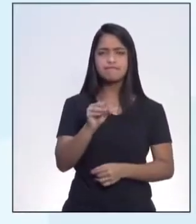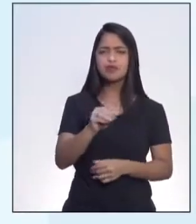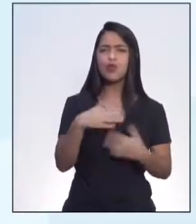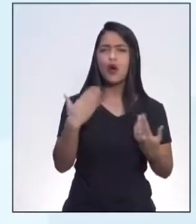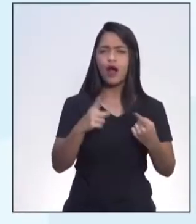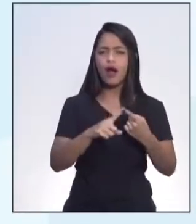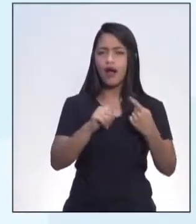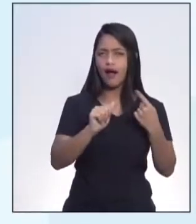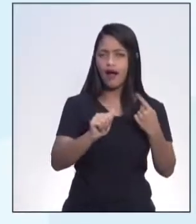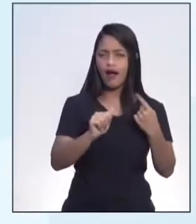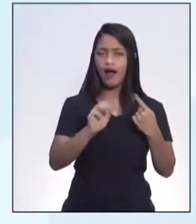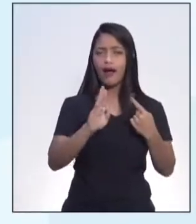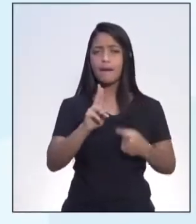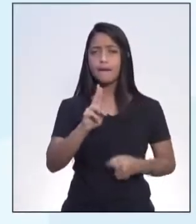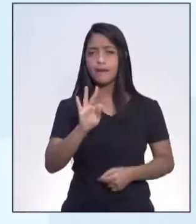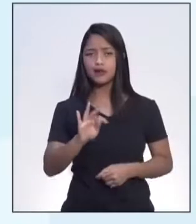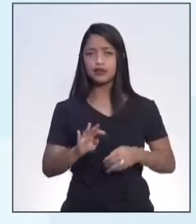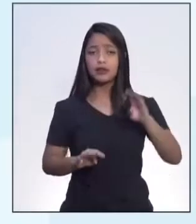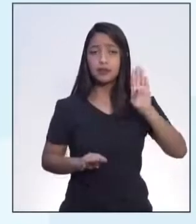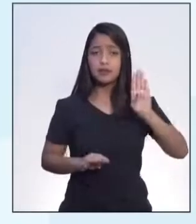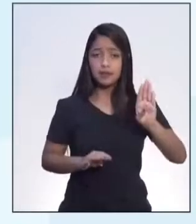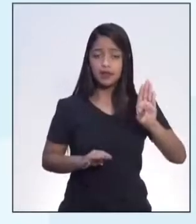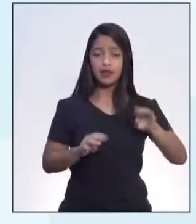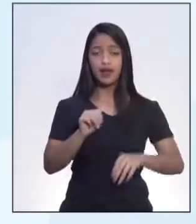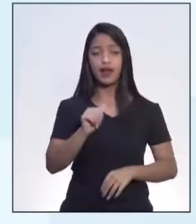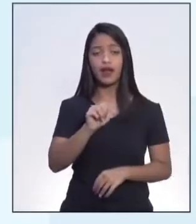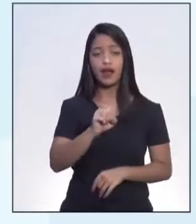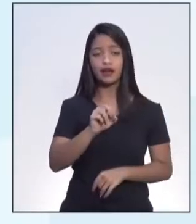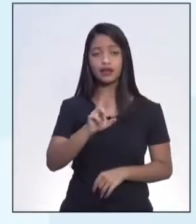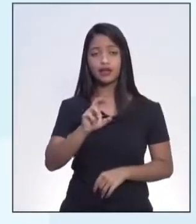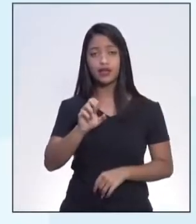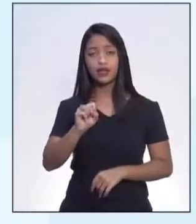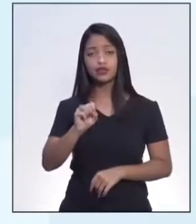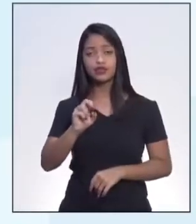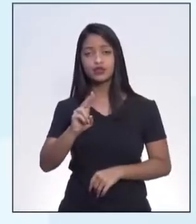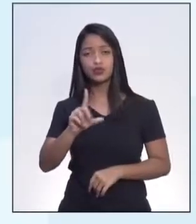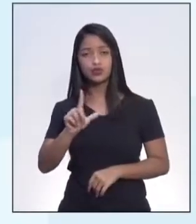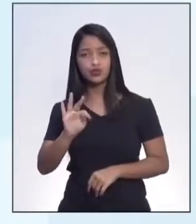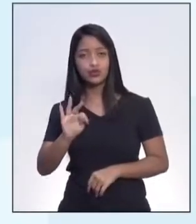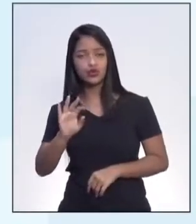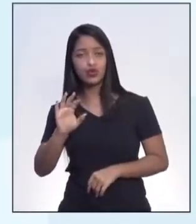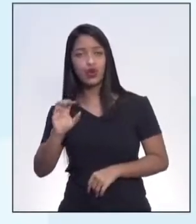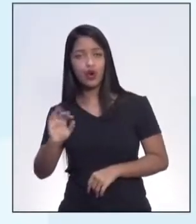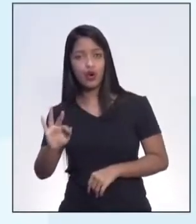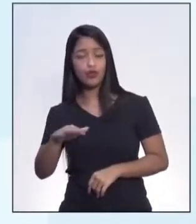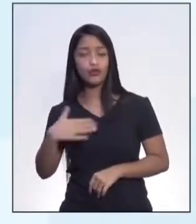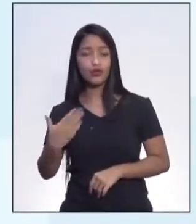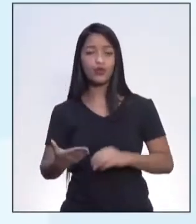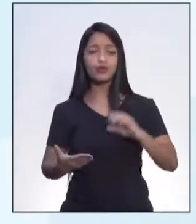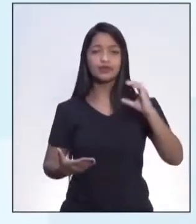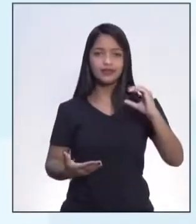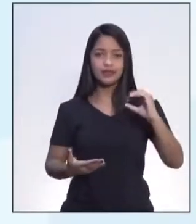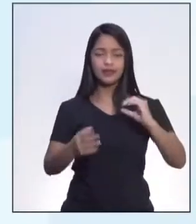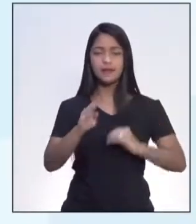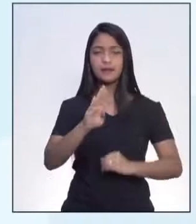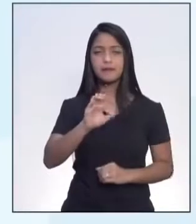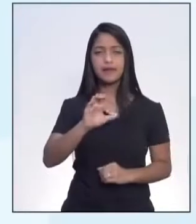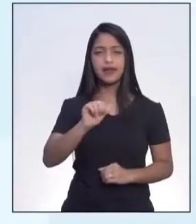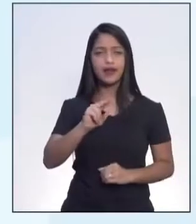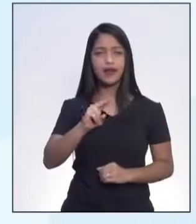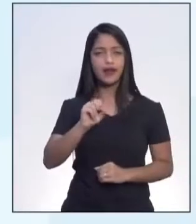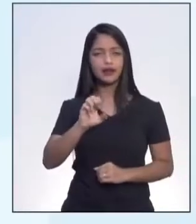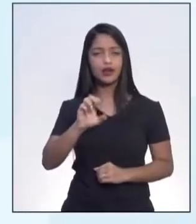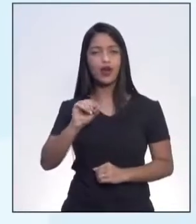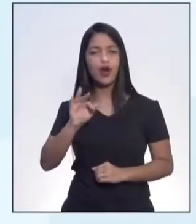but. B, a result of. C, because of. Lembra da tela que eu pedi para vocês tirarem print? Passa para mim, por